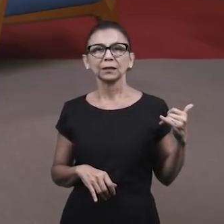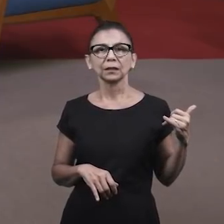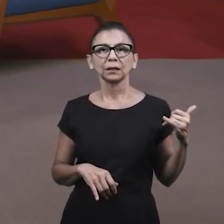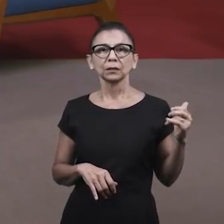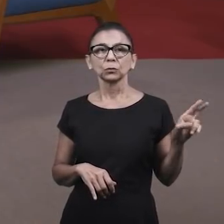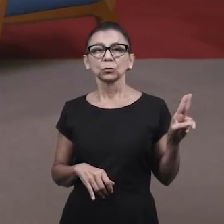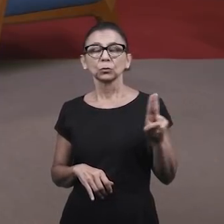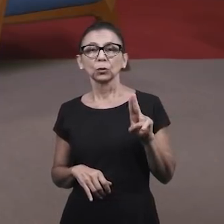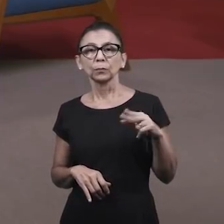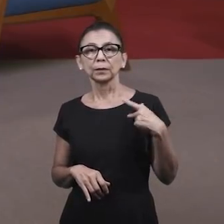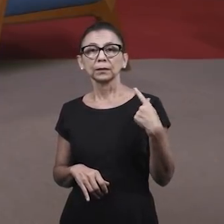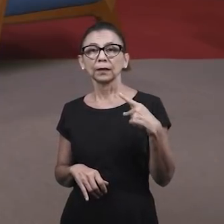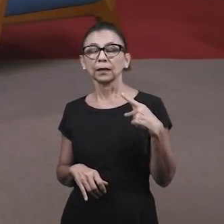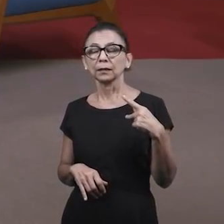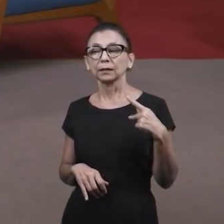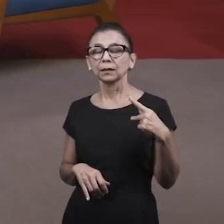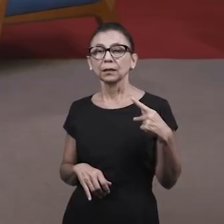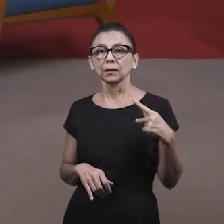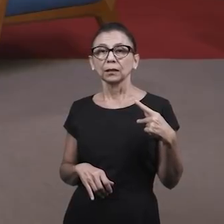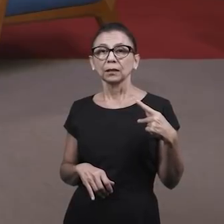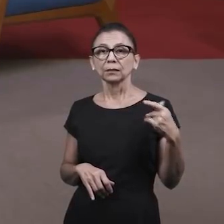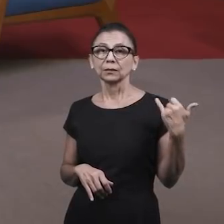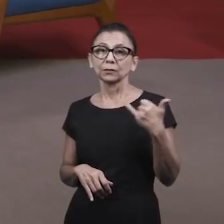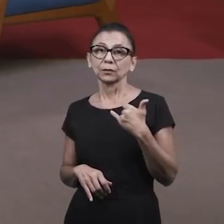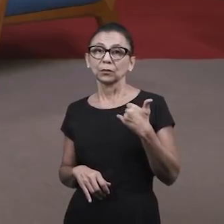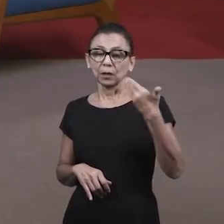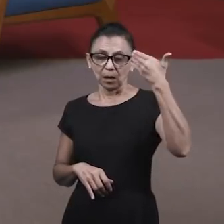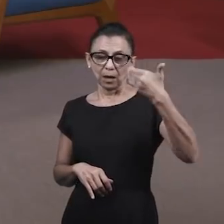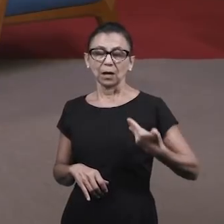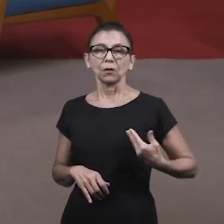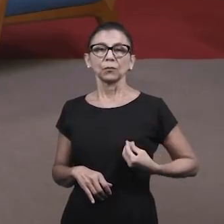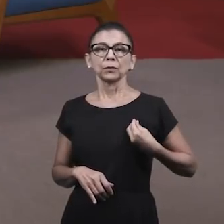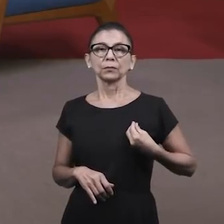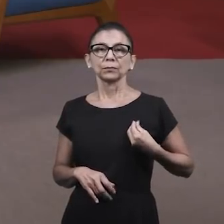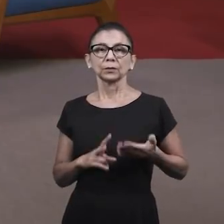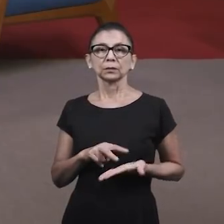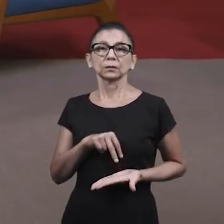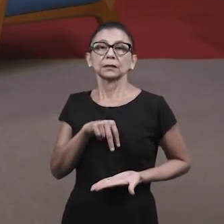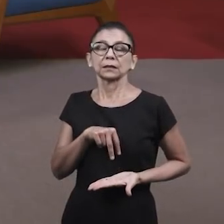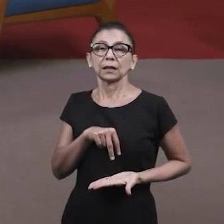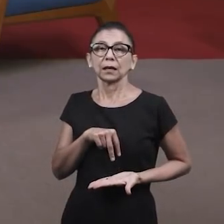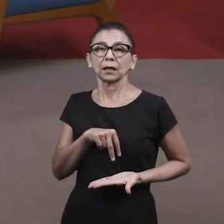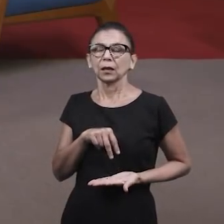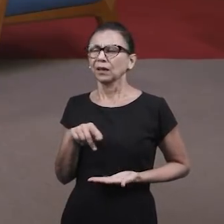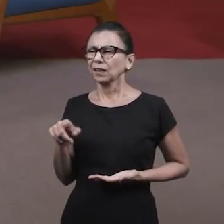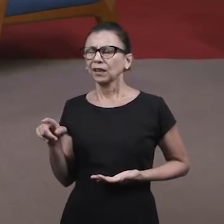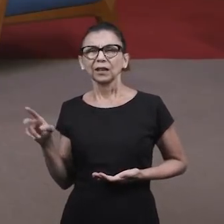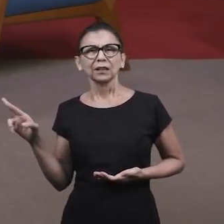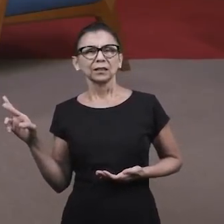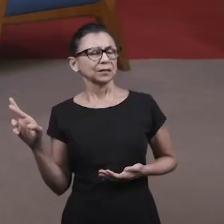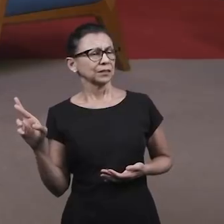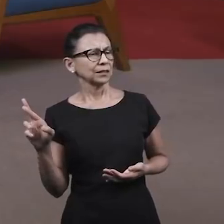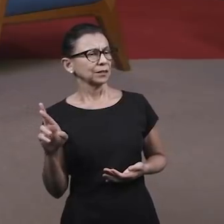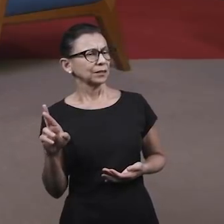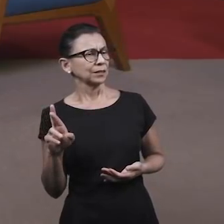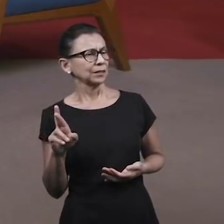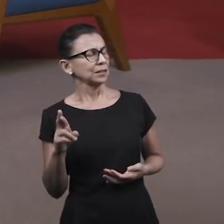do meu coração e do seu coração. Amém. E quando ele chama o nome, Daniel, que ela